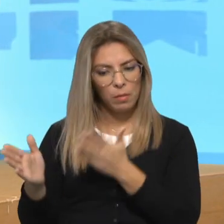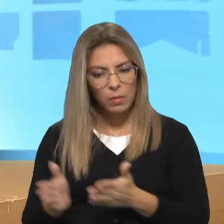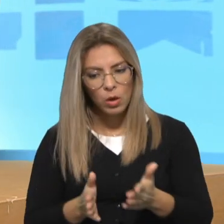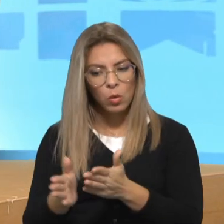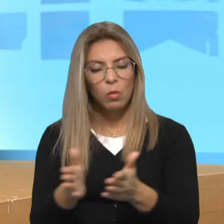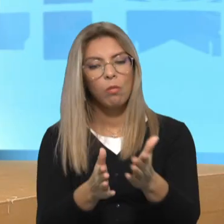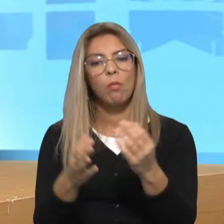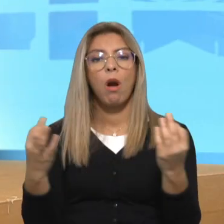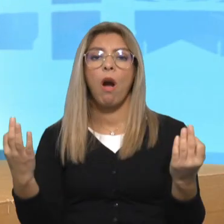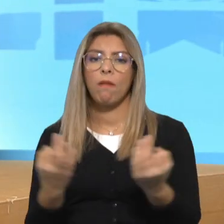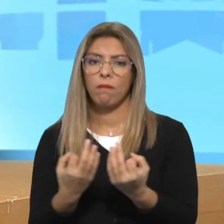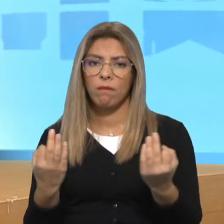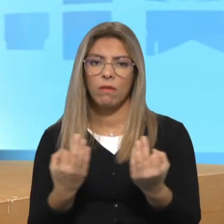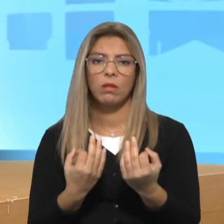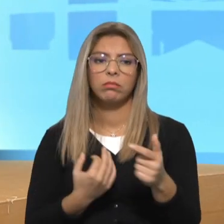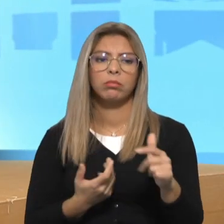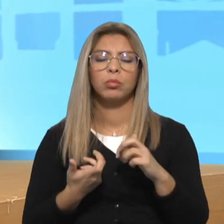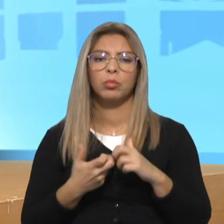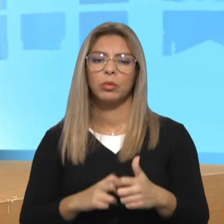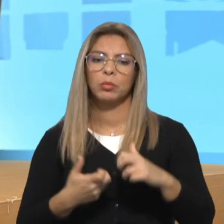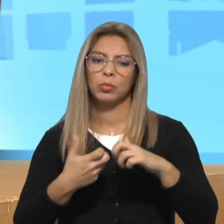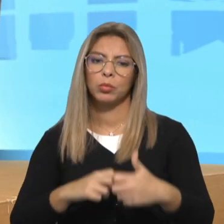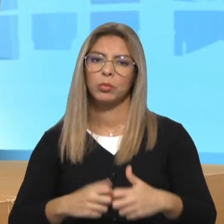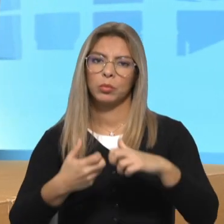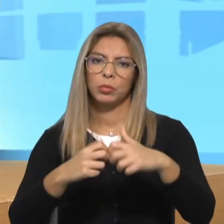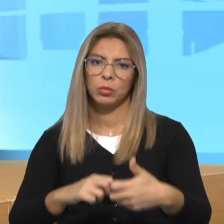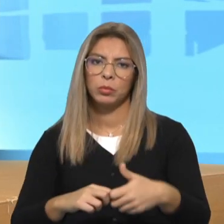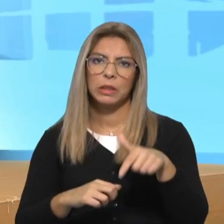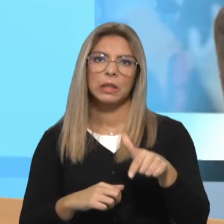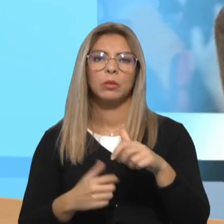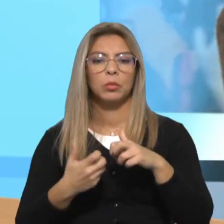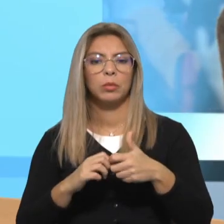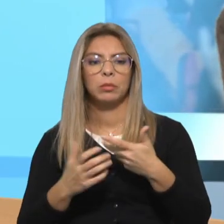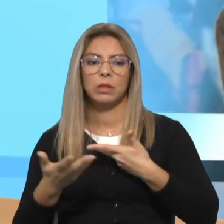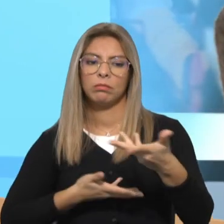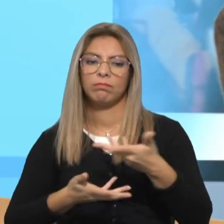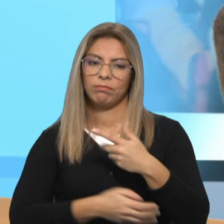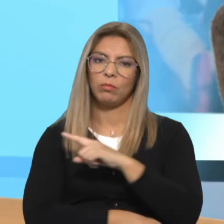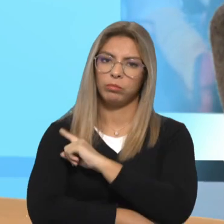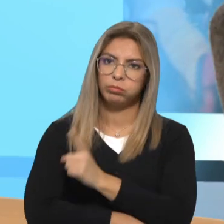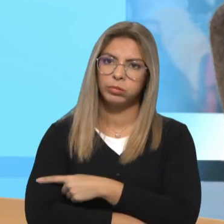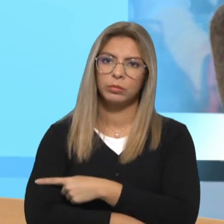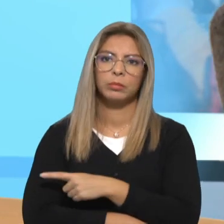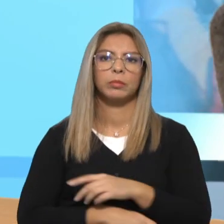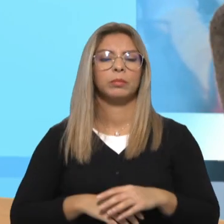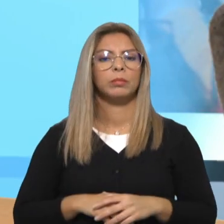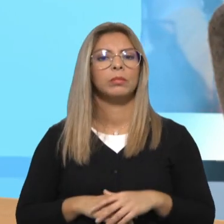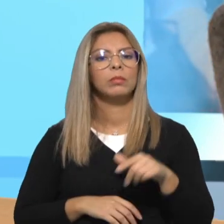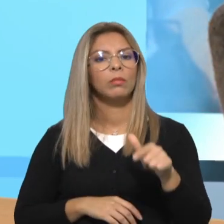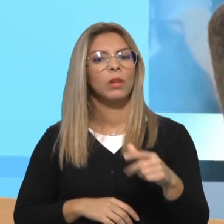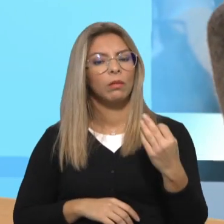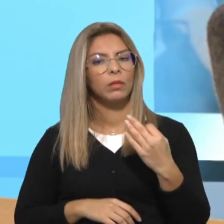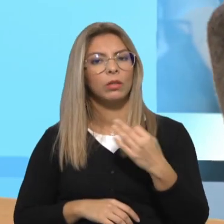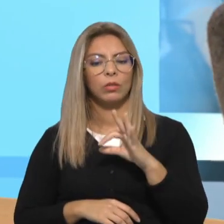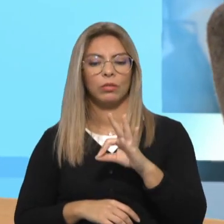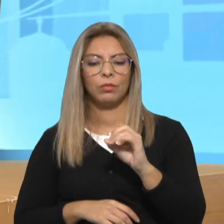sem estes problemas que existem na Igreja, são os problemas da relação de poder. É a experiência que vive no movimento dos